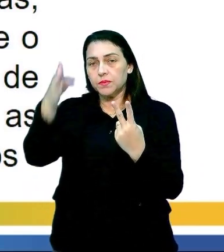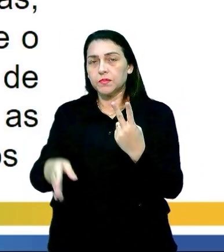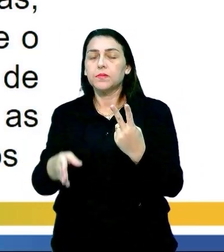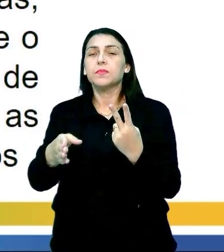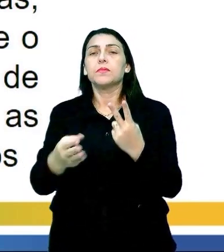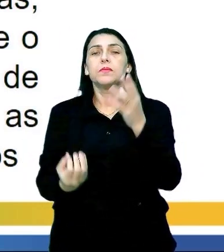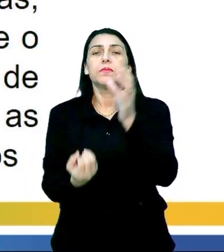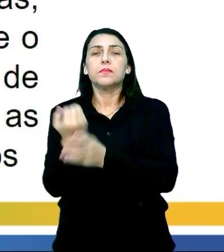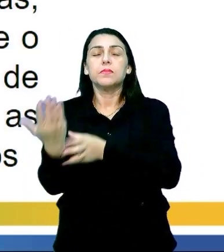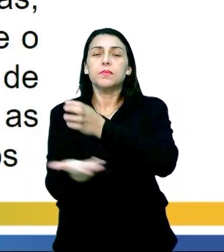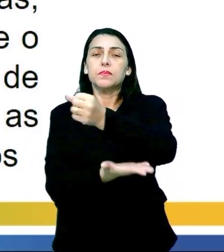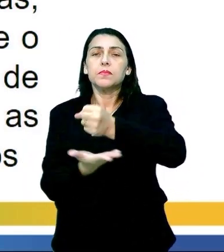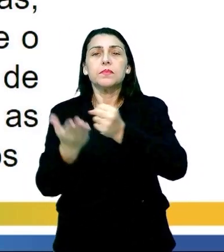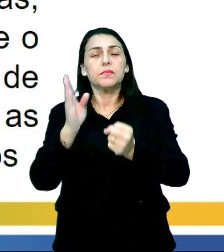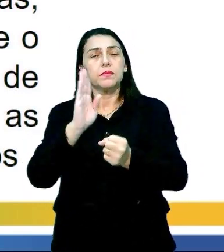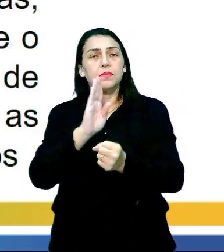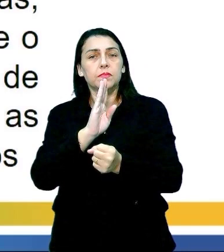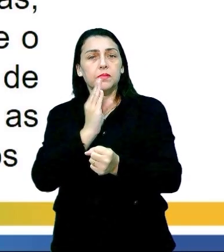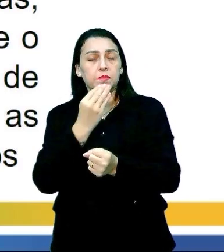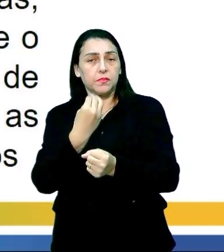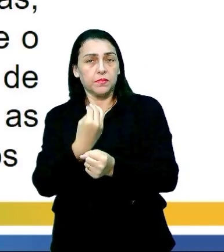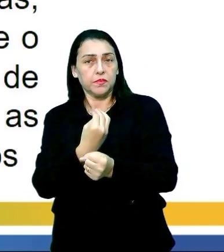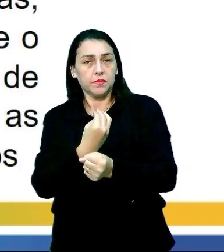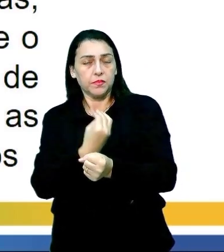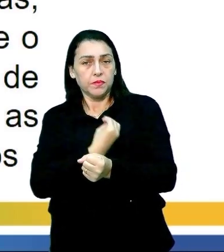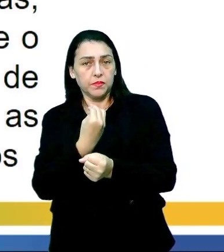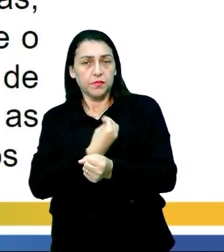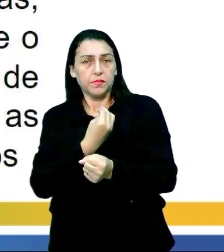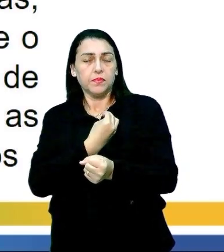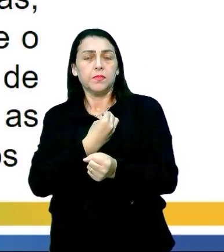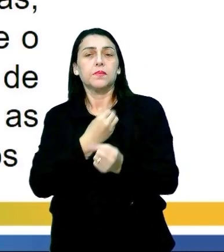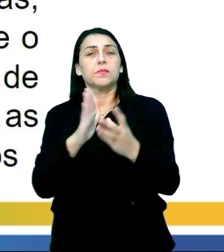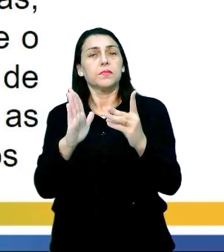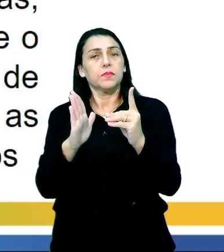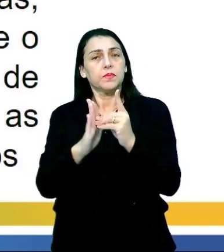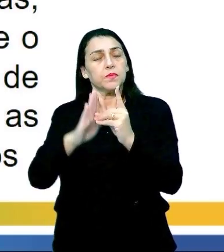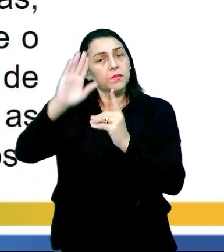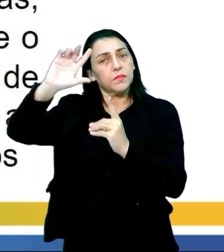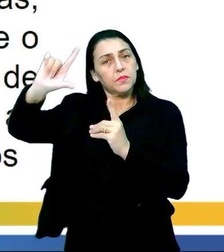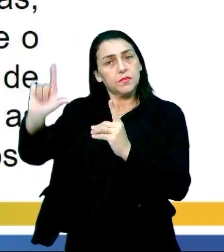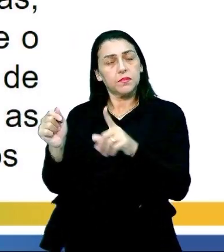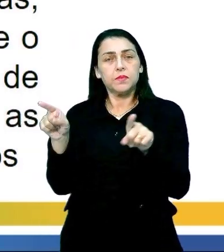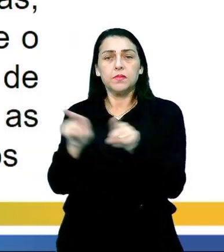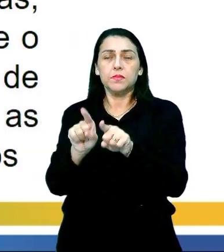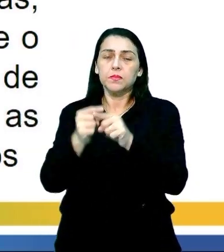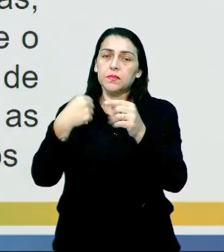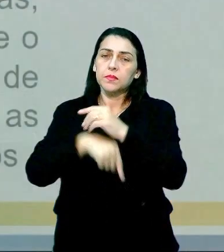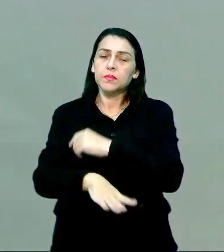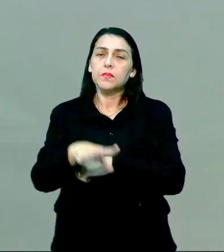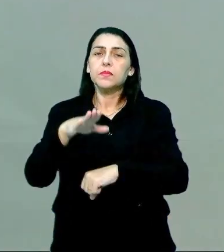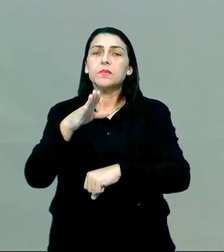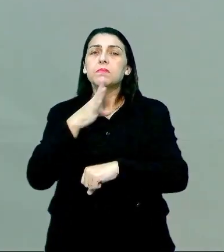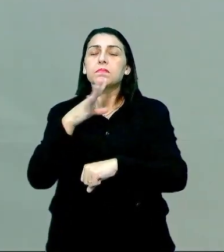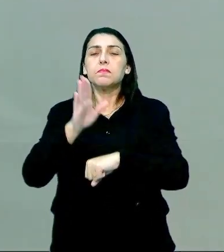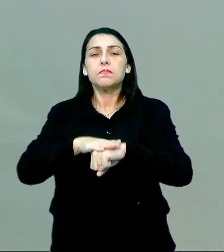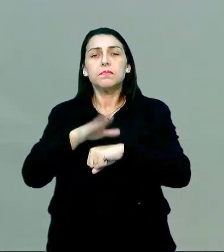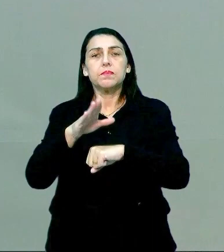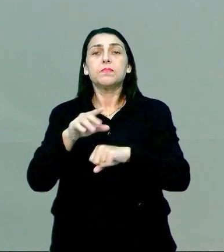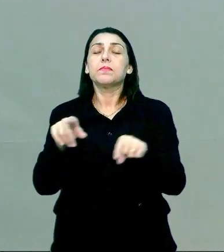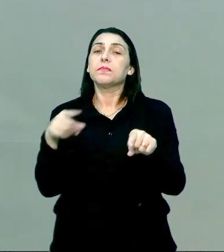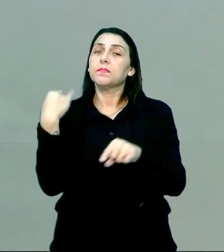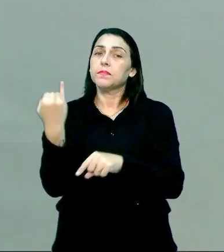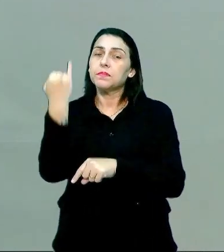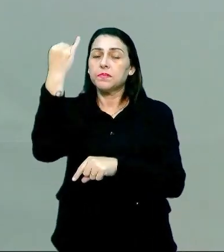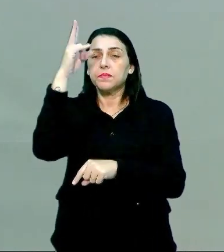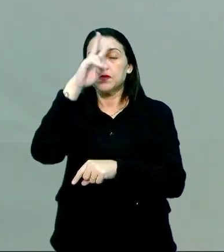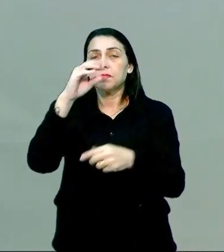que a gente vai vivenciar é tanto a indígena quanto a afro, a gente vai dar uma aprofundada e conhecer um pouco mais. Vale ressaltar